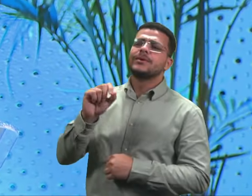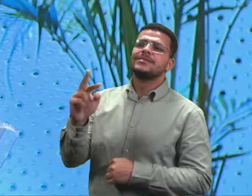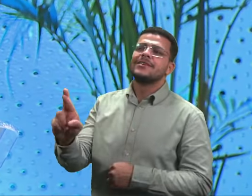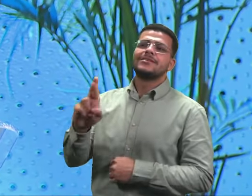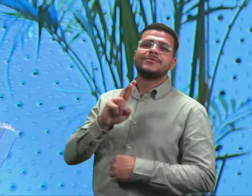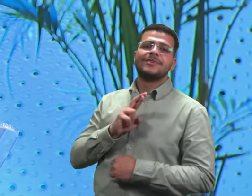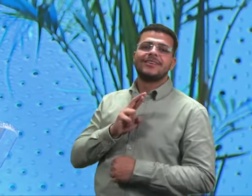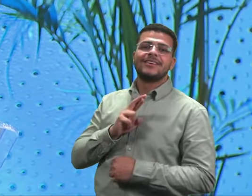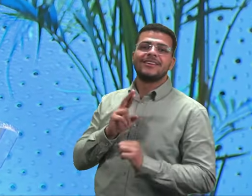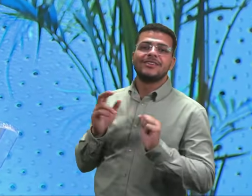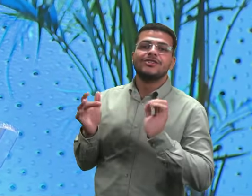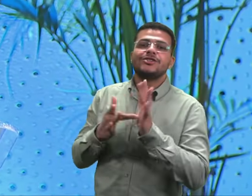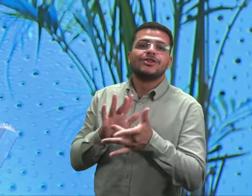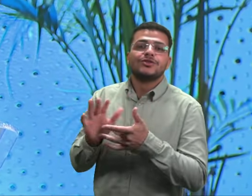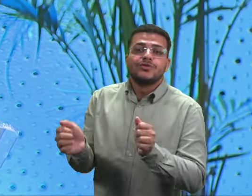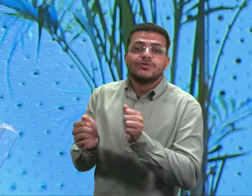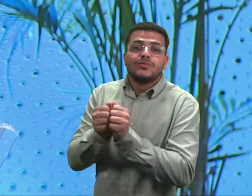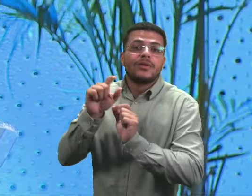com Jesus é o quê?